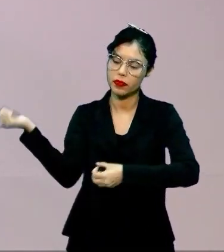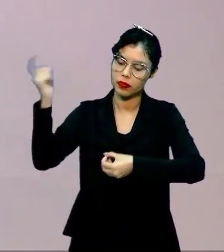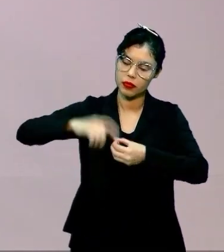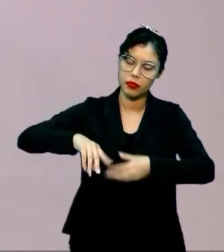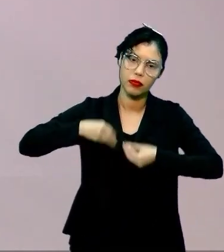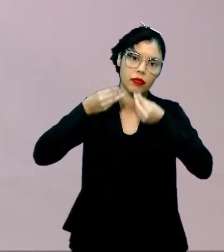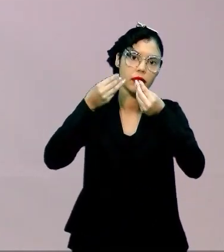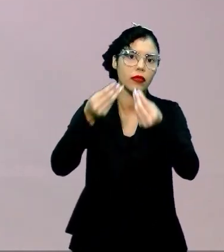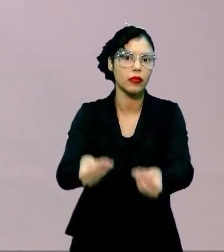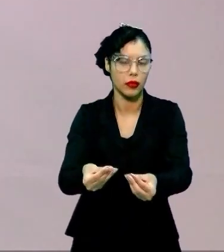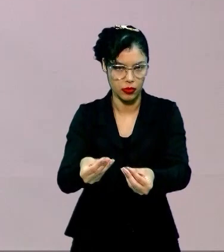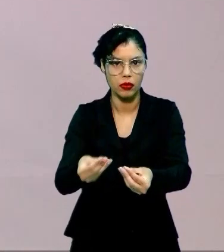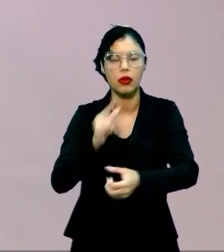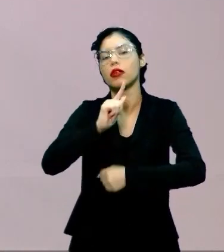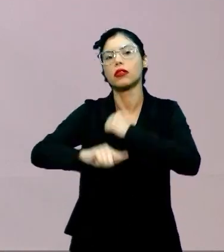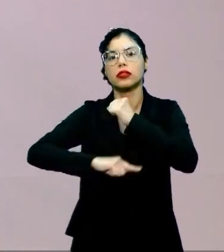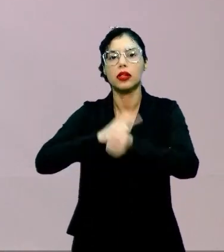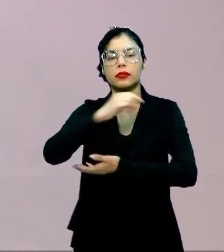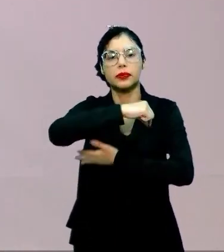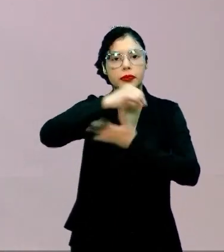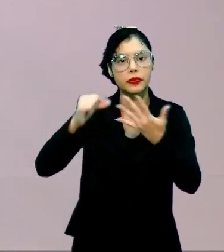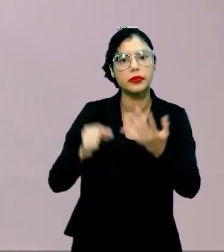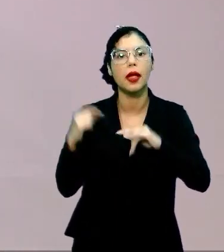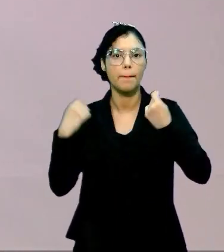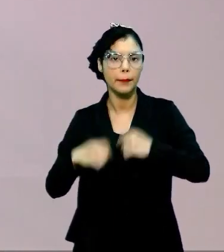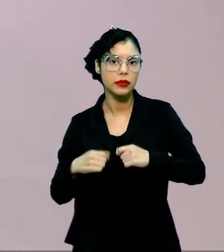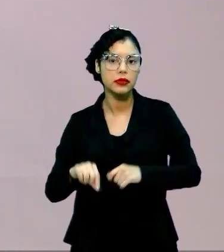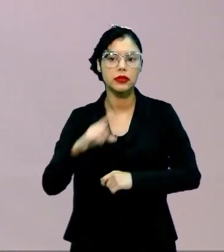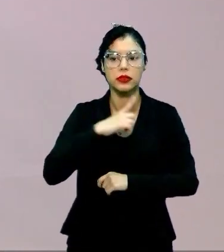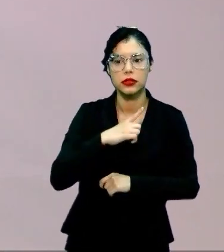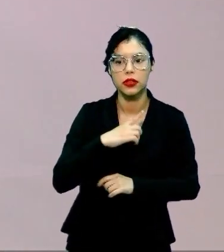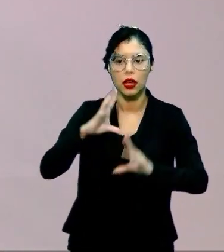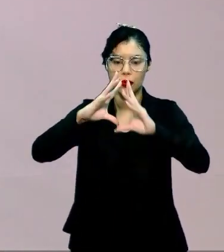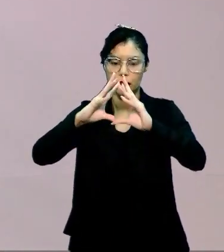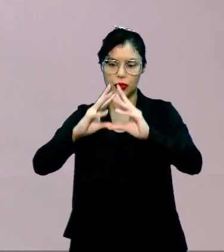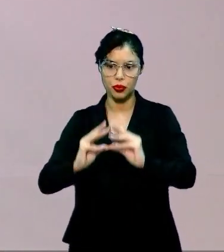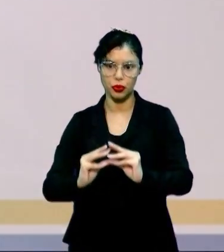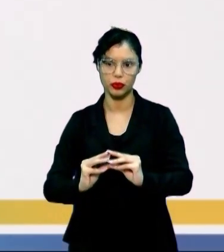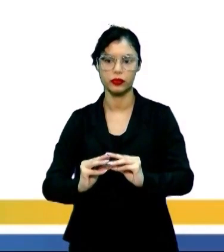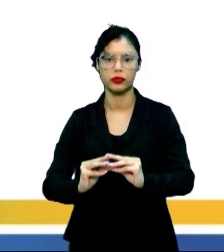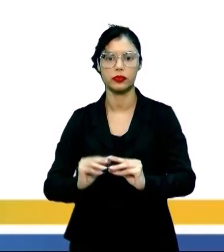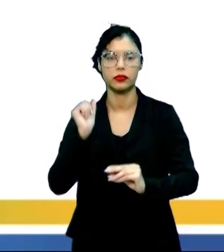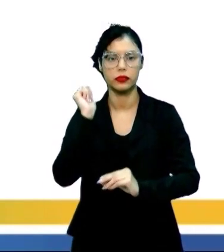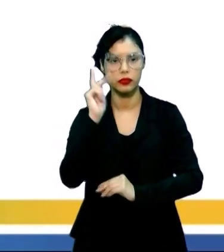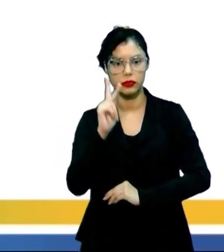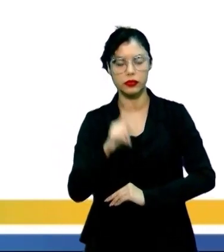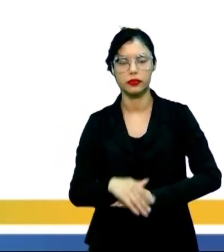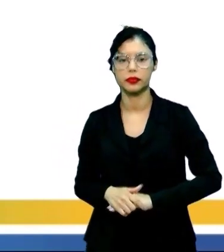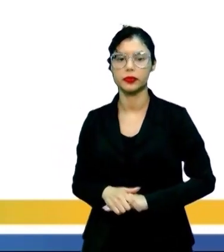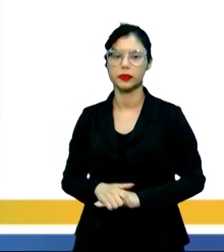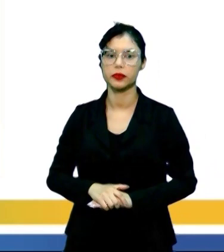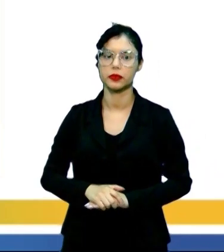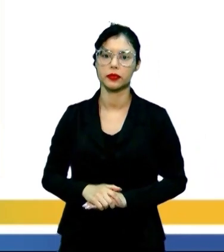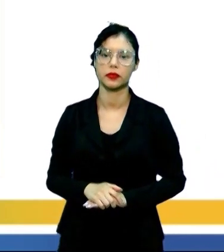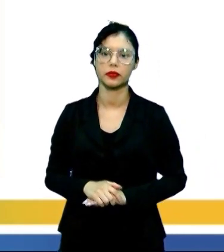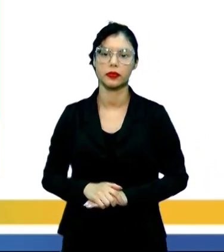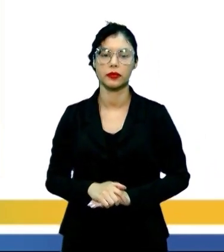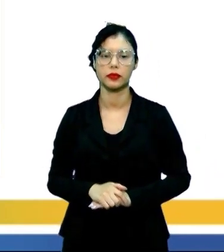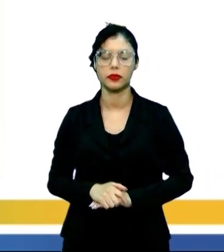para nós os átomos, os elementos, é preciso que haja decomposição. Ok? Vamos adiante.